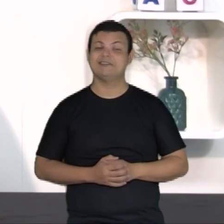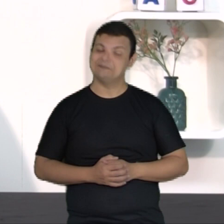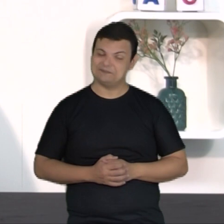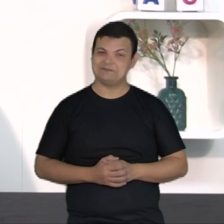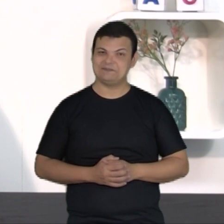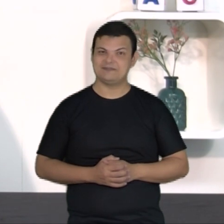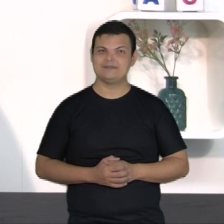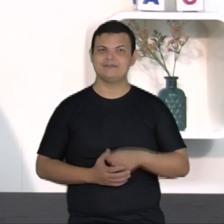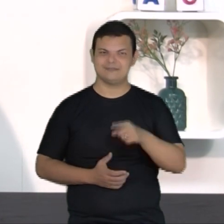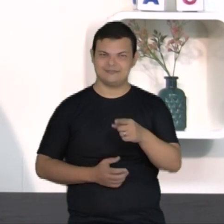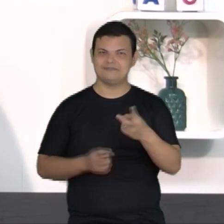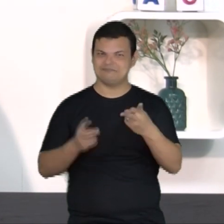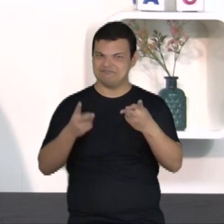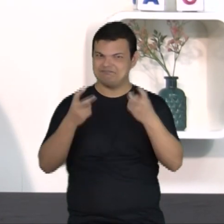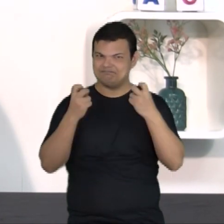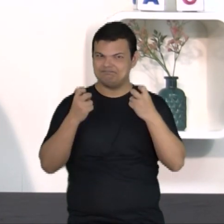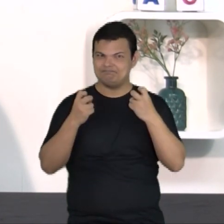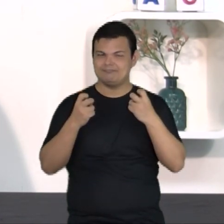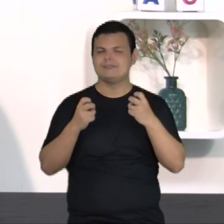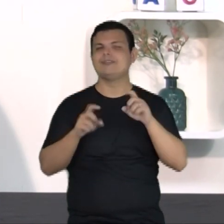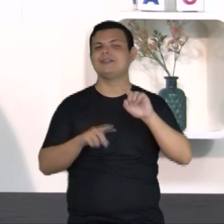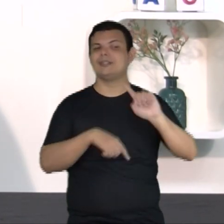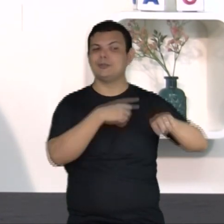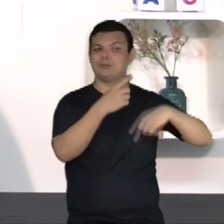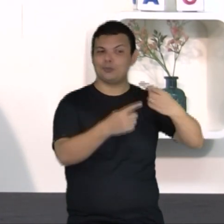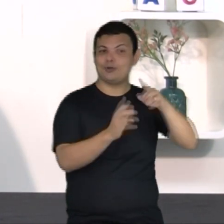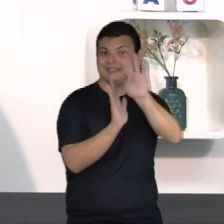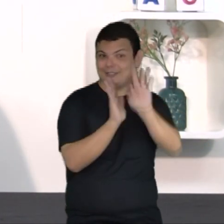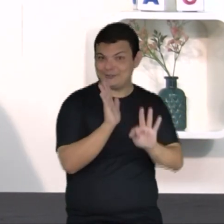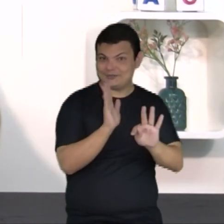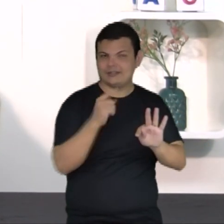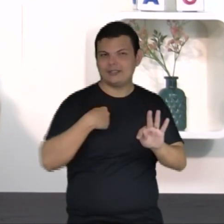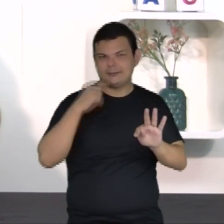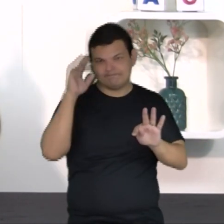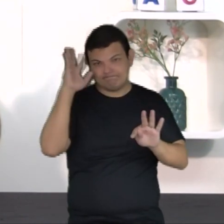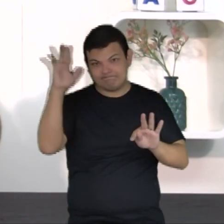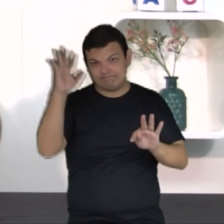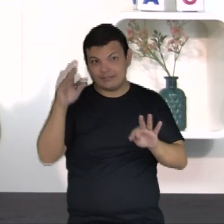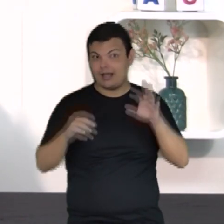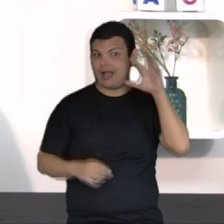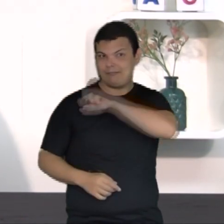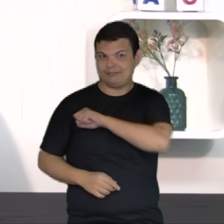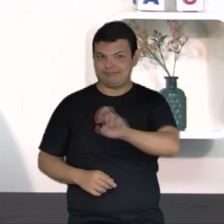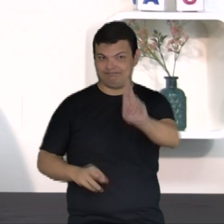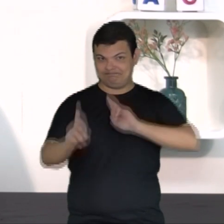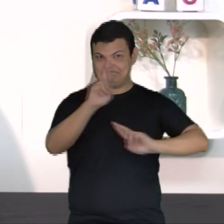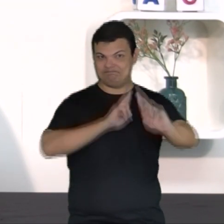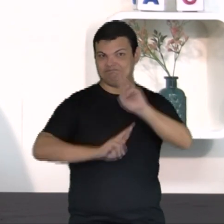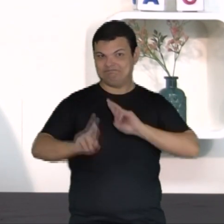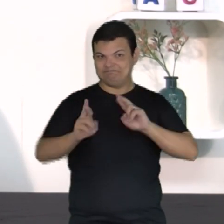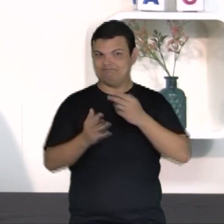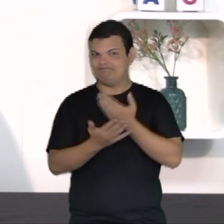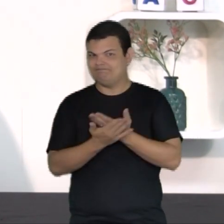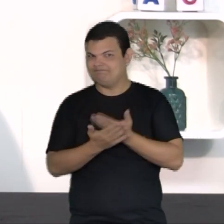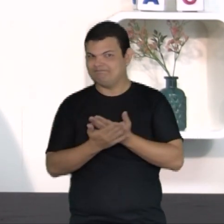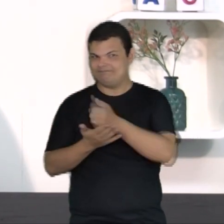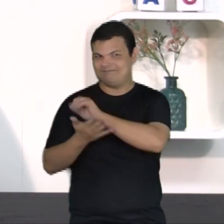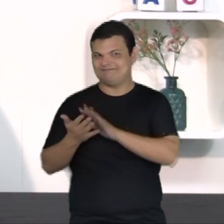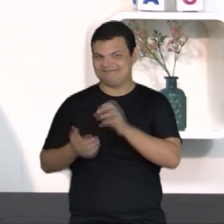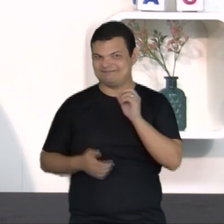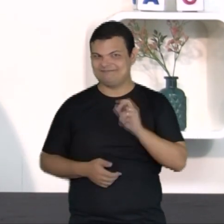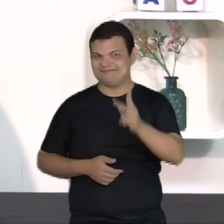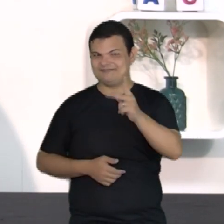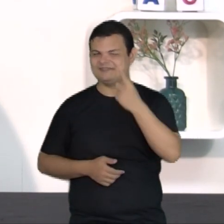Bom, vocês já sabem, né? Depois do texto, chega a hora de nós pensarmos rápido. Chegou a hora da gente exercitar esse cérebro